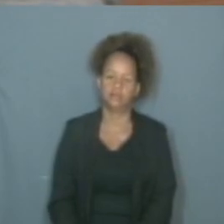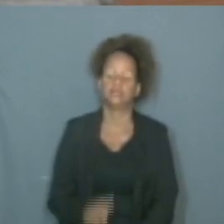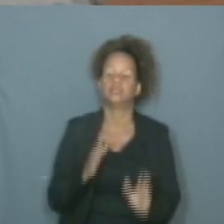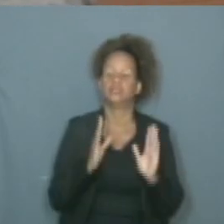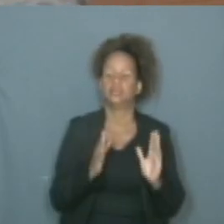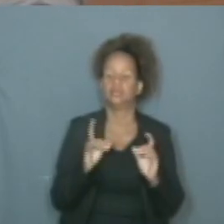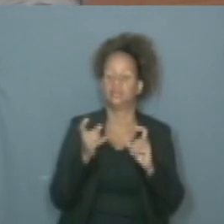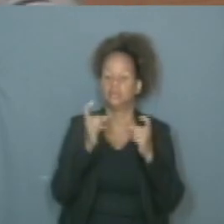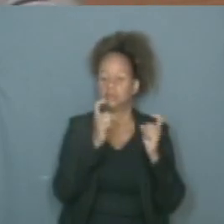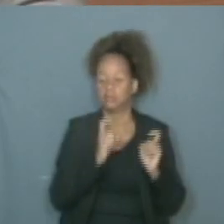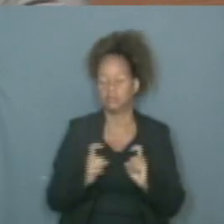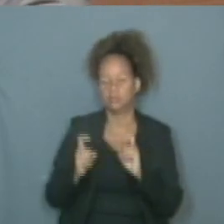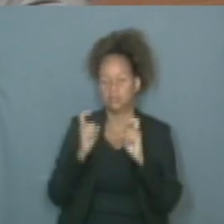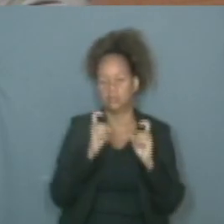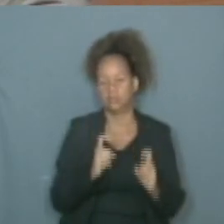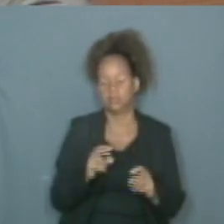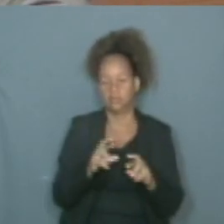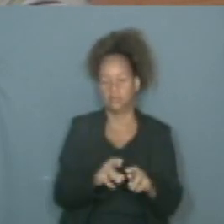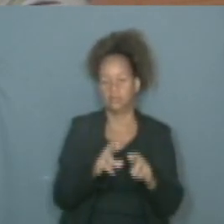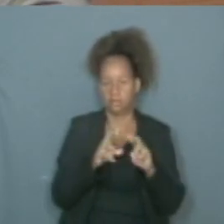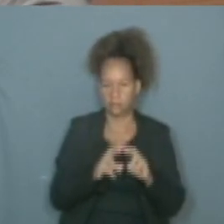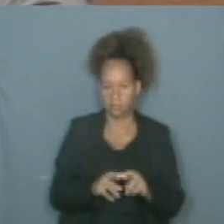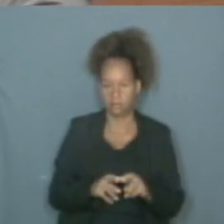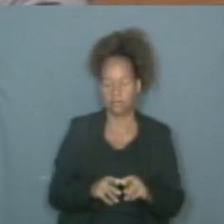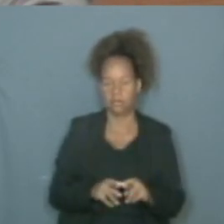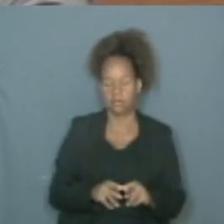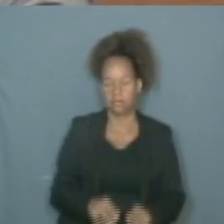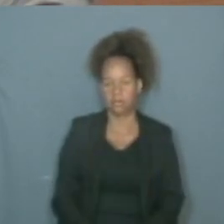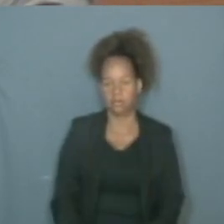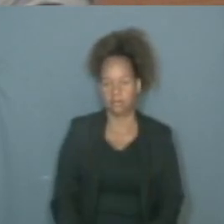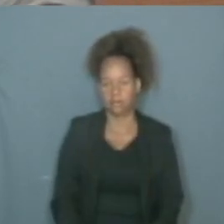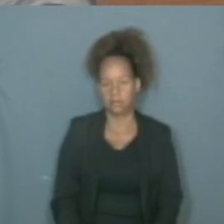bloco que eu discuto os requerimentos